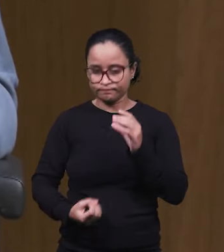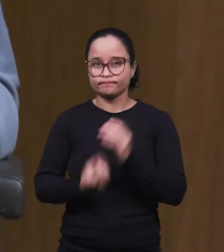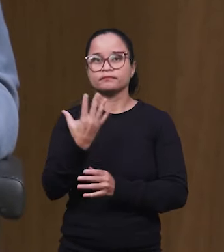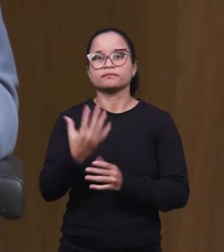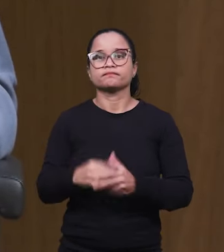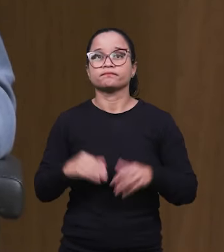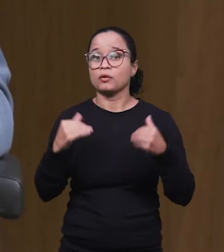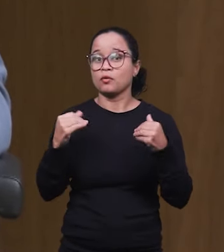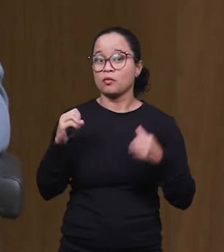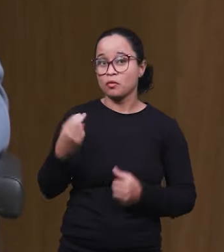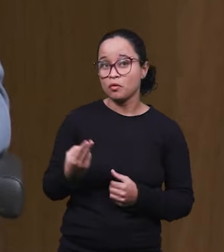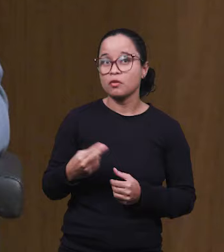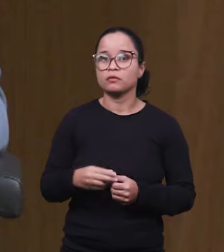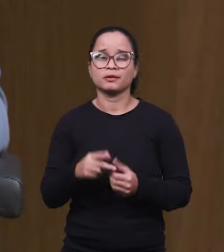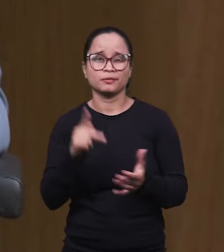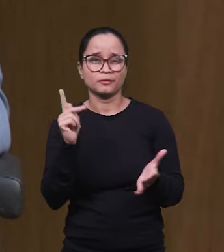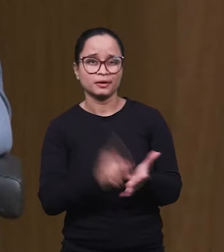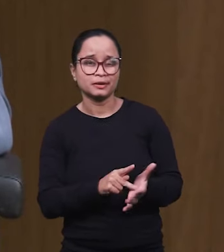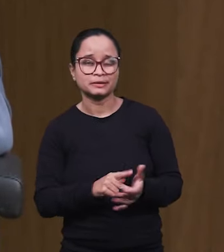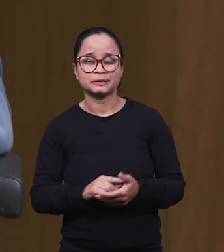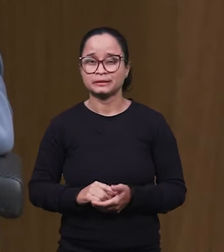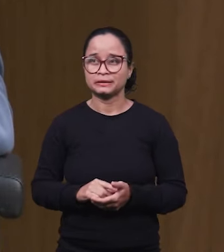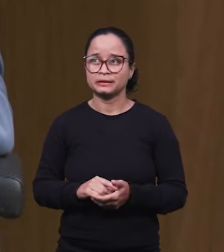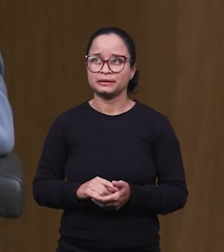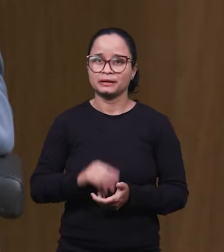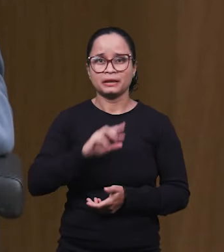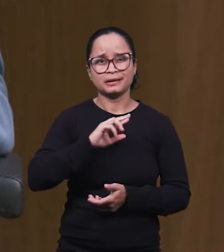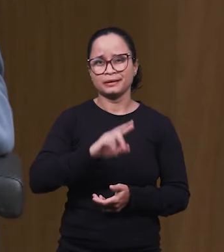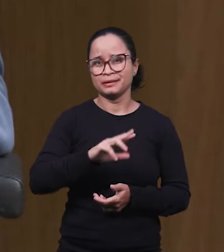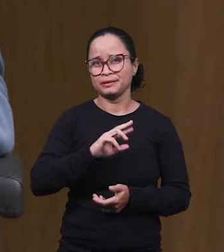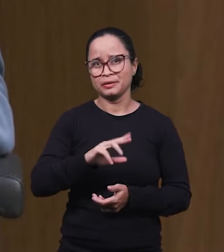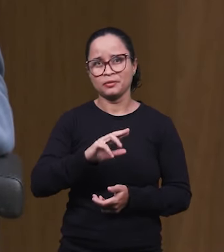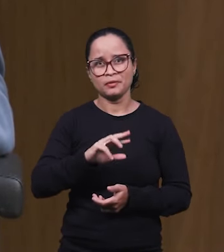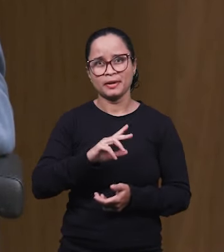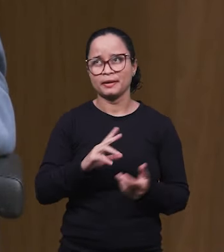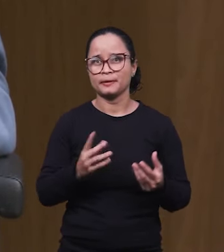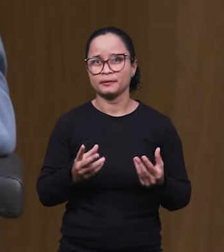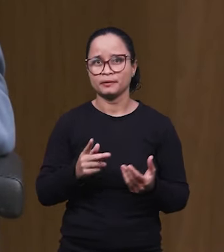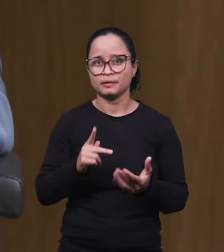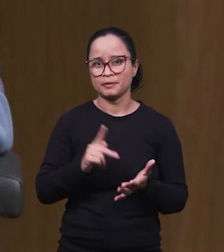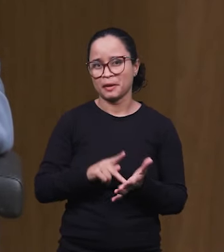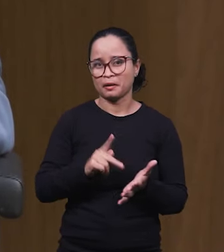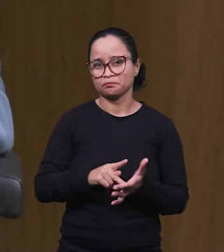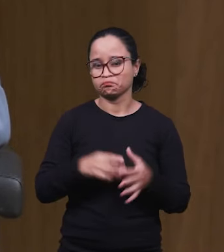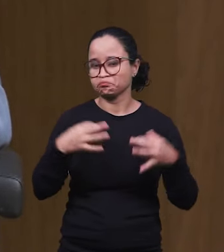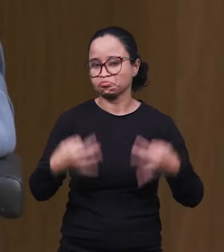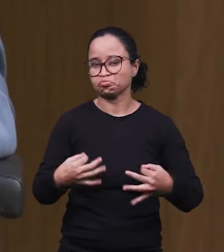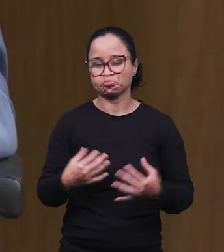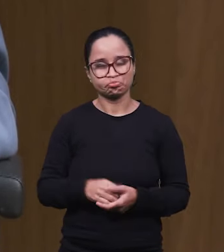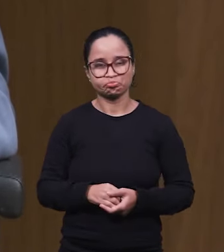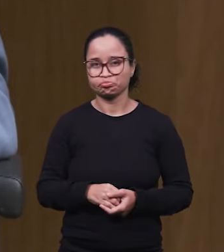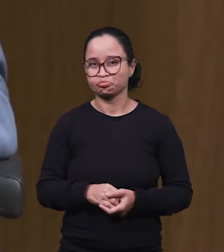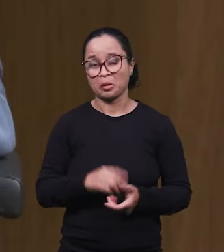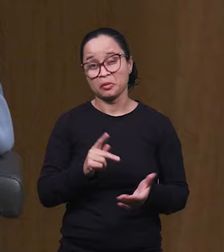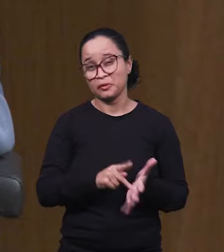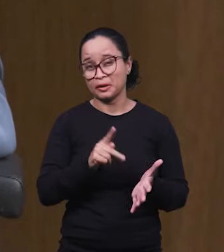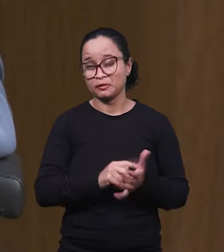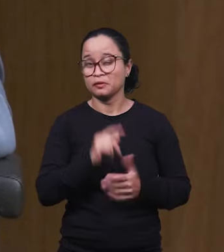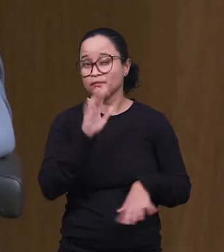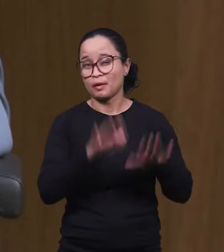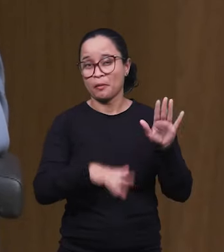está sujeito a uma verdade que não é a verdade essencial, é uma verdade